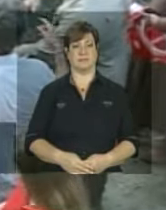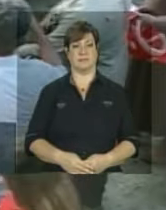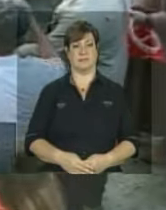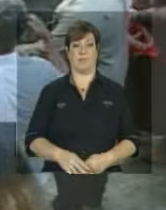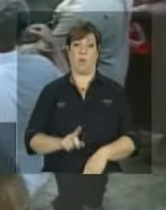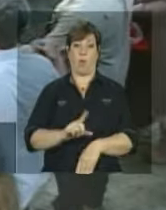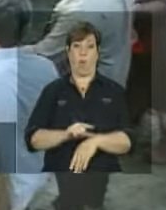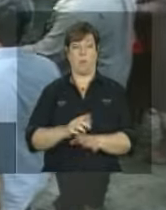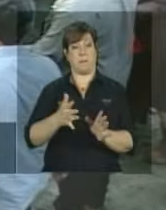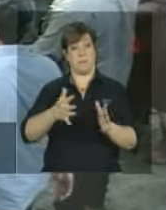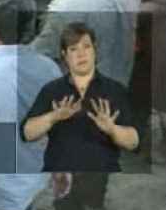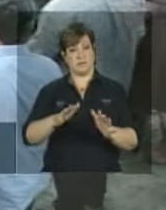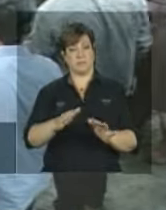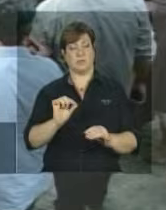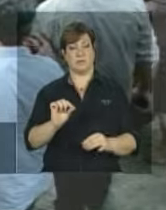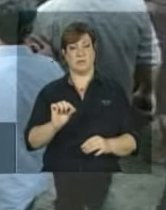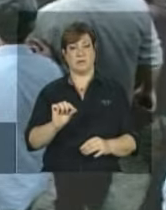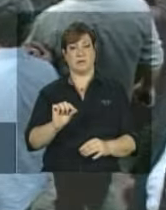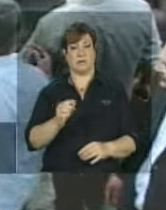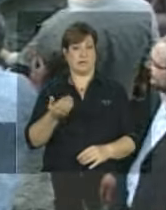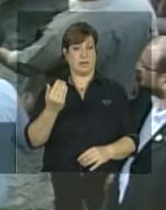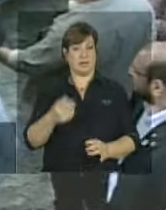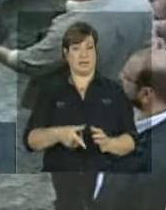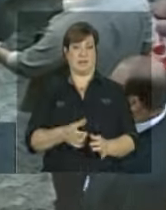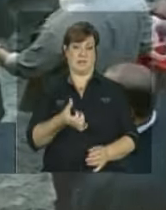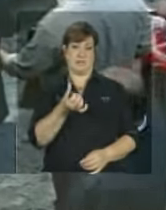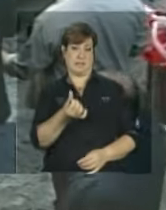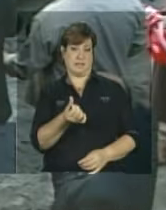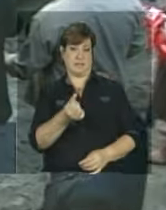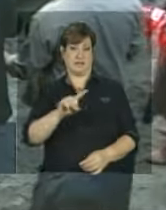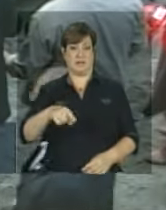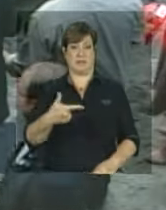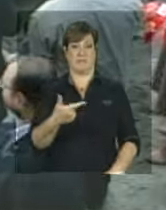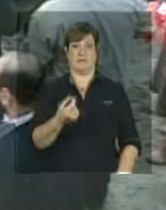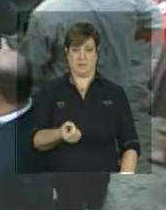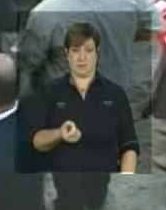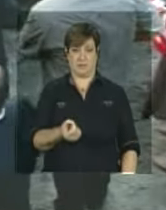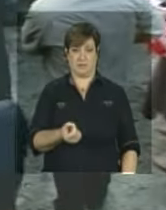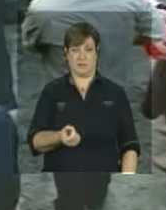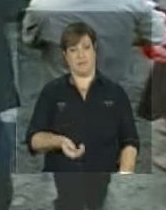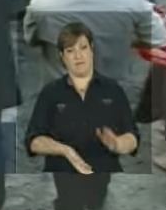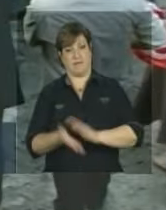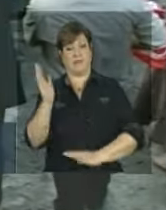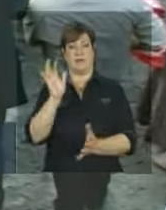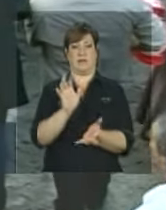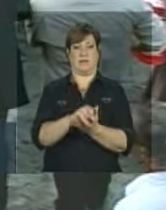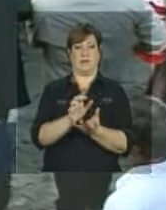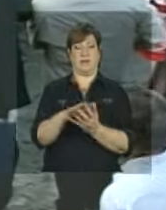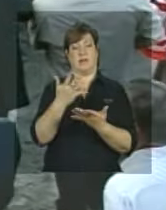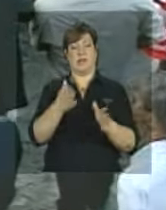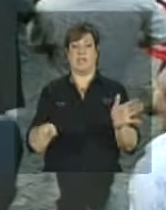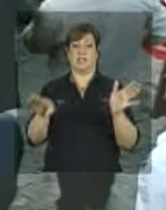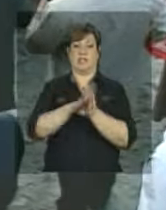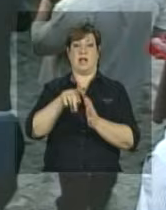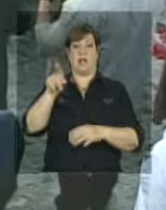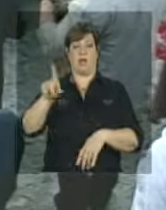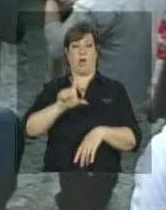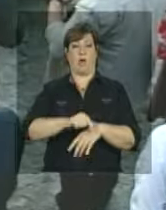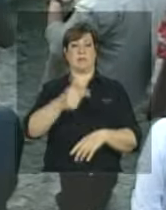O horário previsto era 18h20. A ida para Recife com previsão de chegada lá